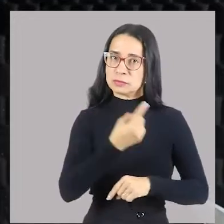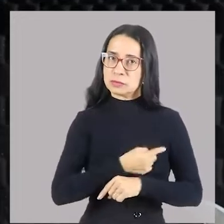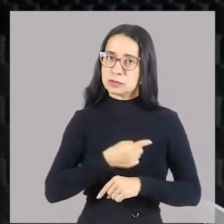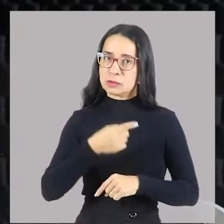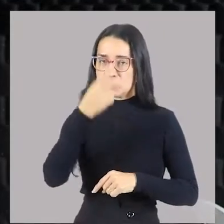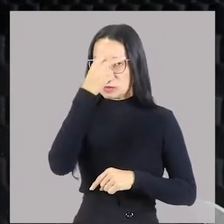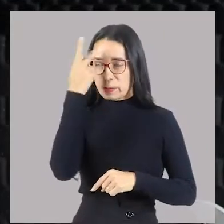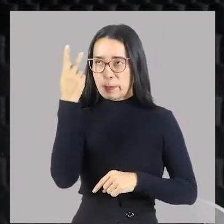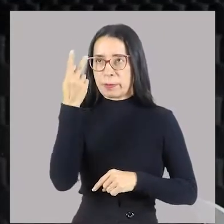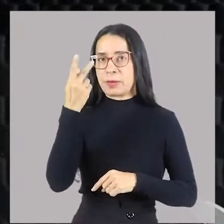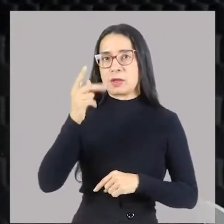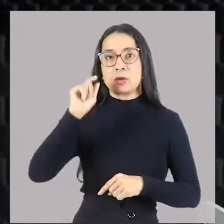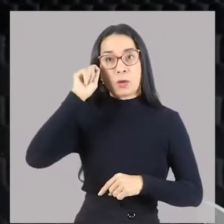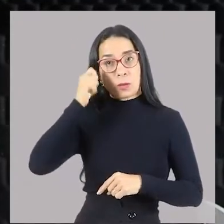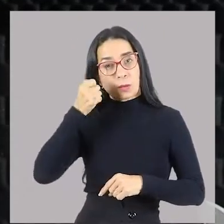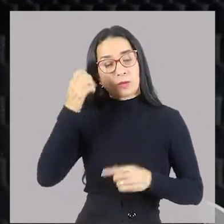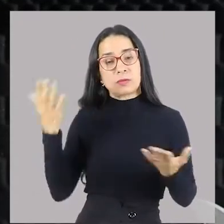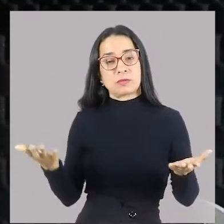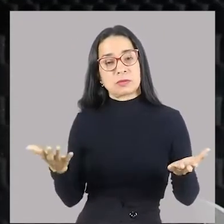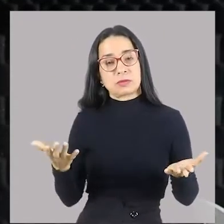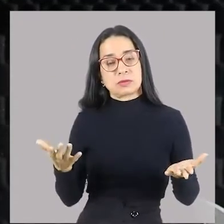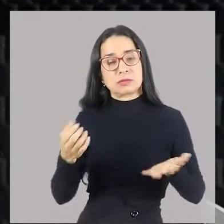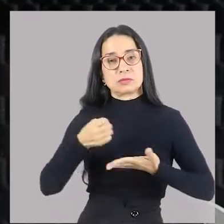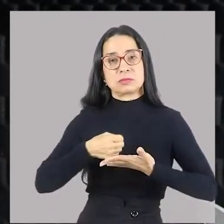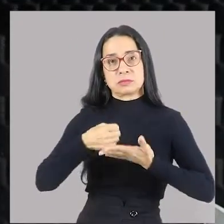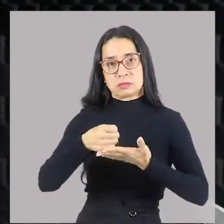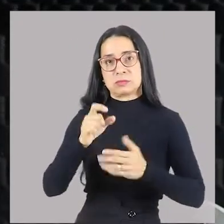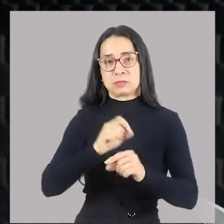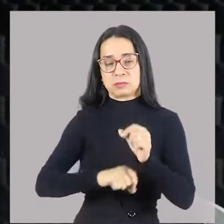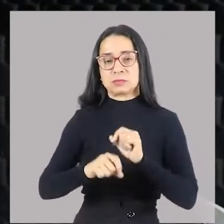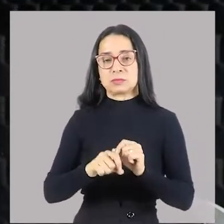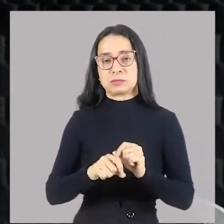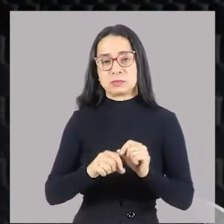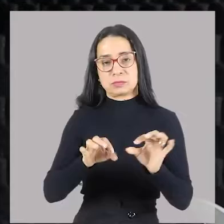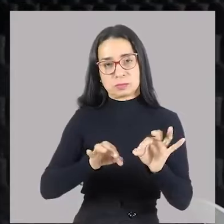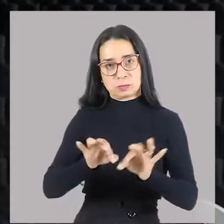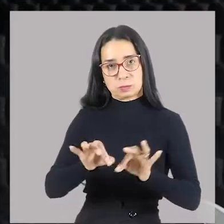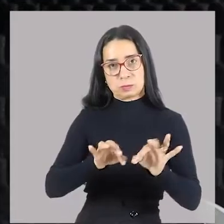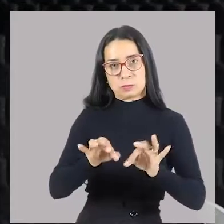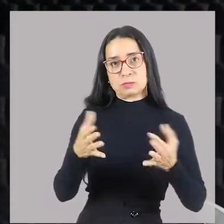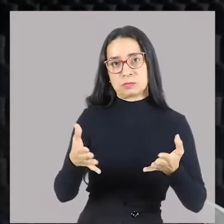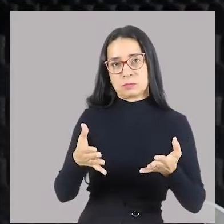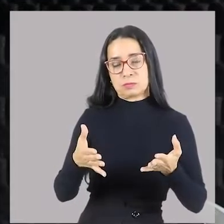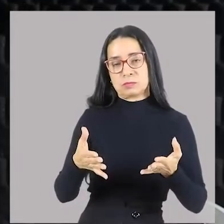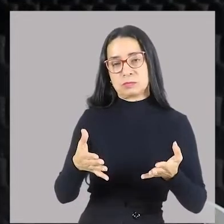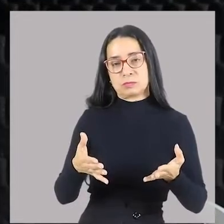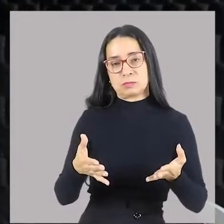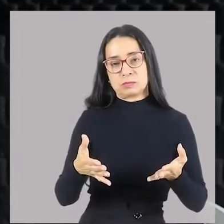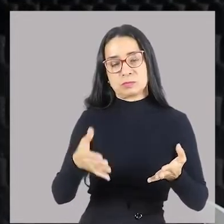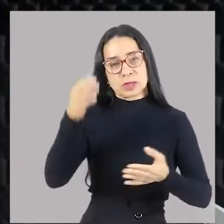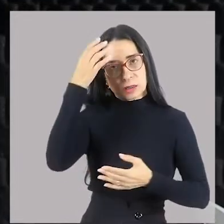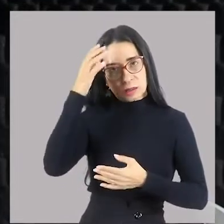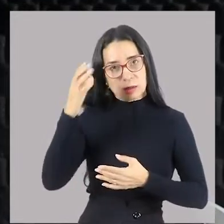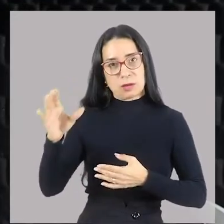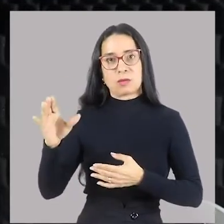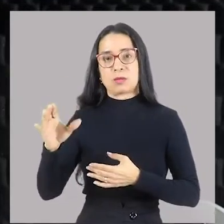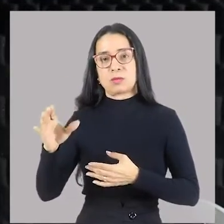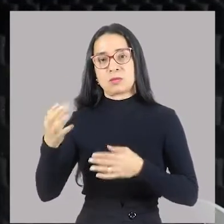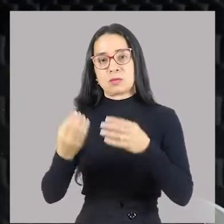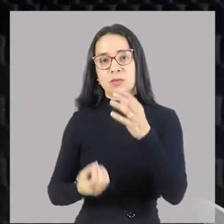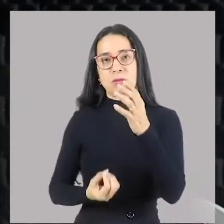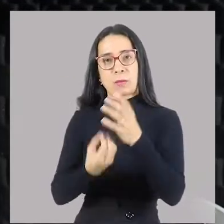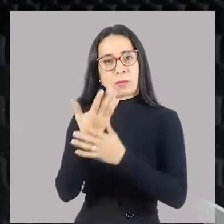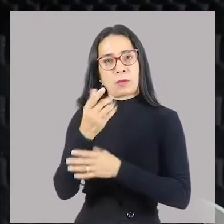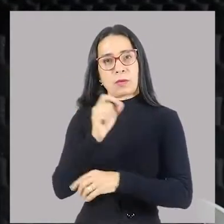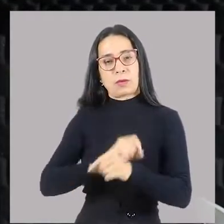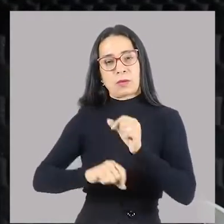africanos que muito contribuíram, daqui a pouco nós iremos falar sobre os nossos, né, africanos, a cultura matriz africana, que o